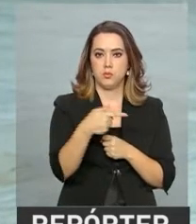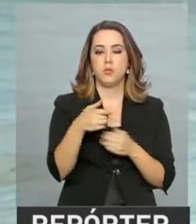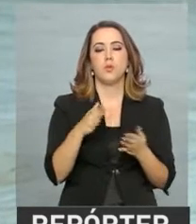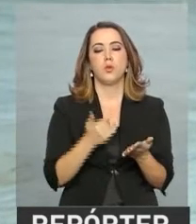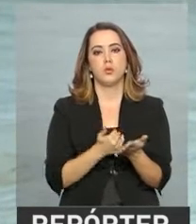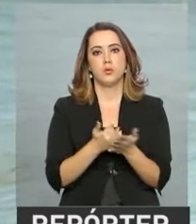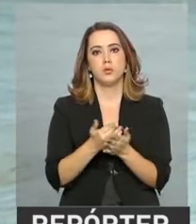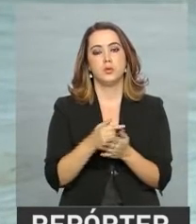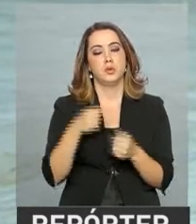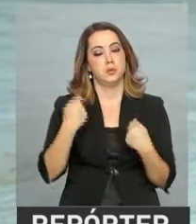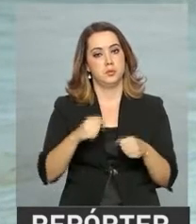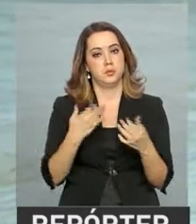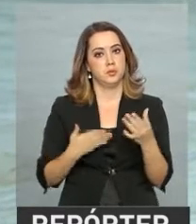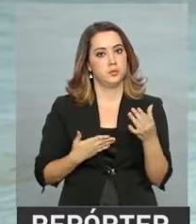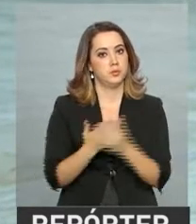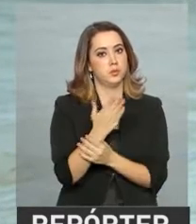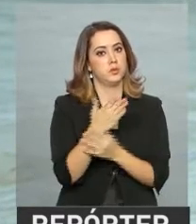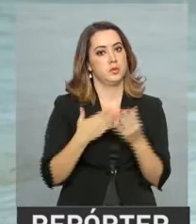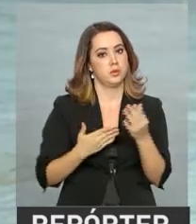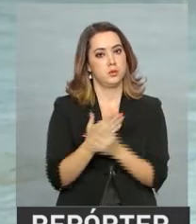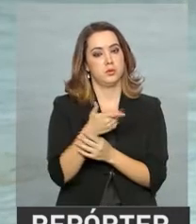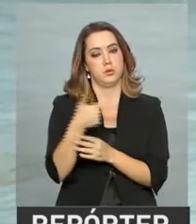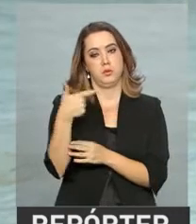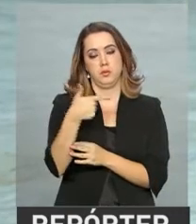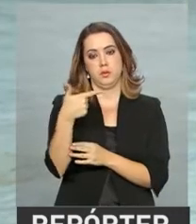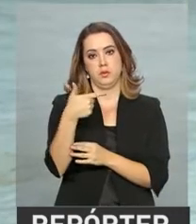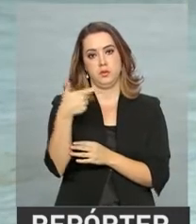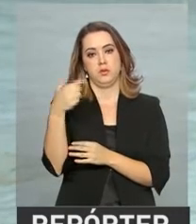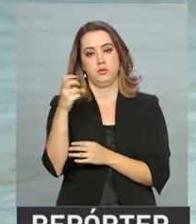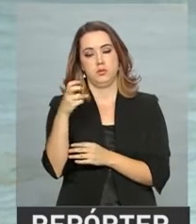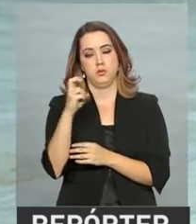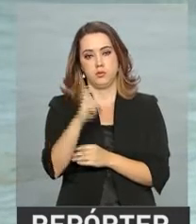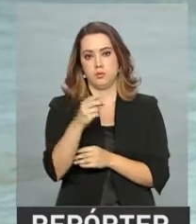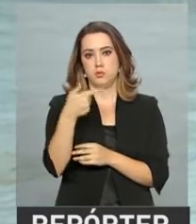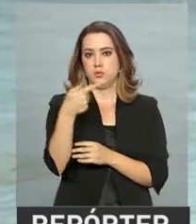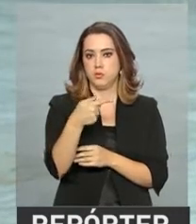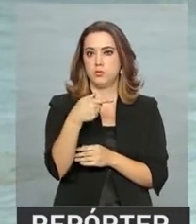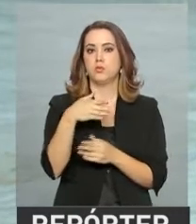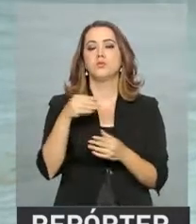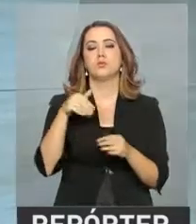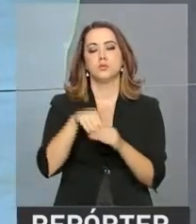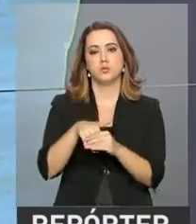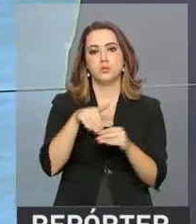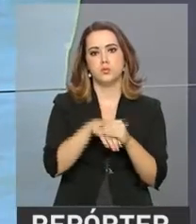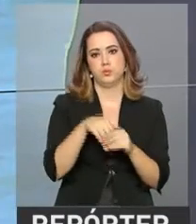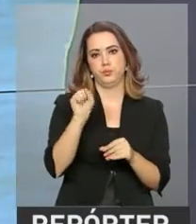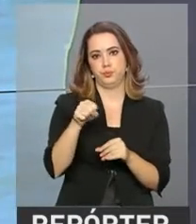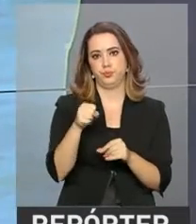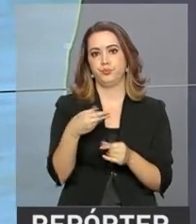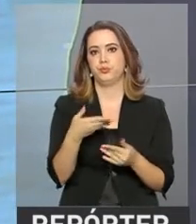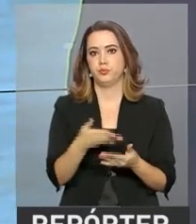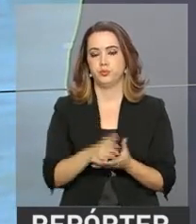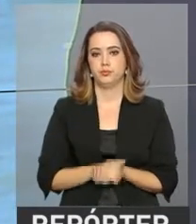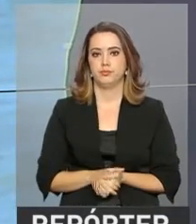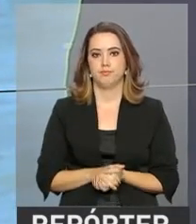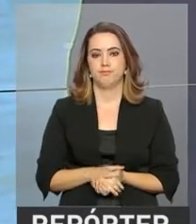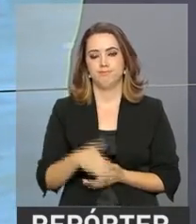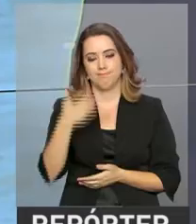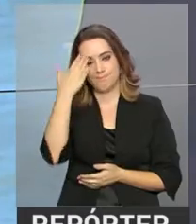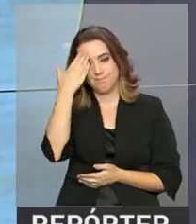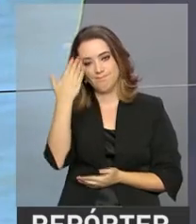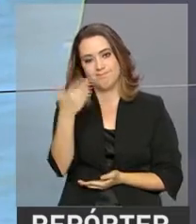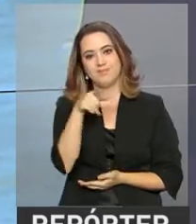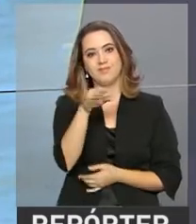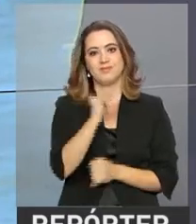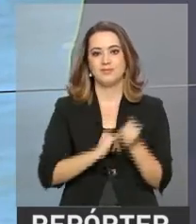de 257 votos favoráveis eu volto com você no estúdio zé luis obrigado paulo pelas